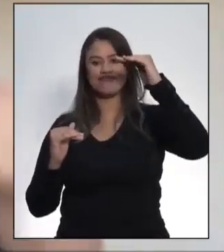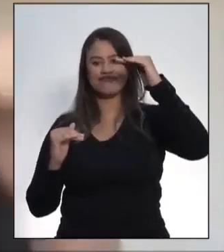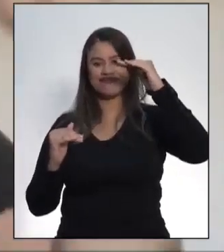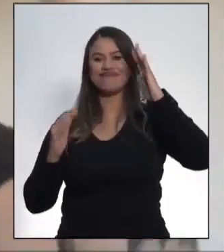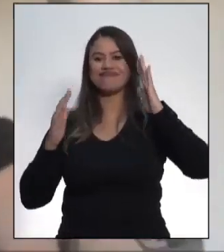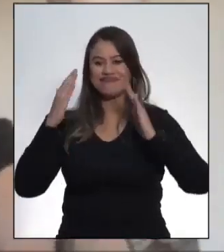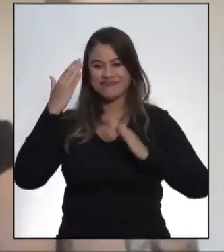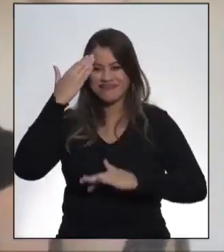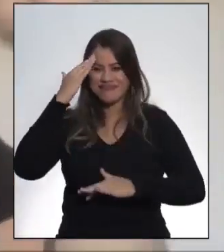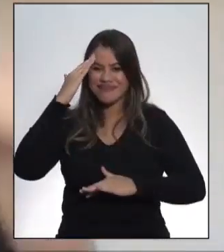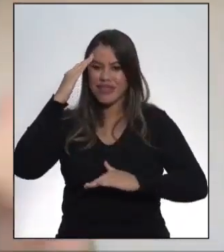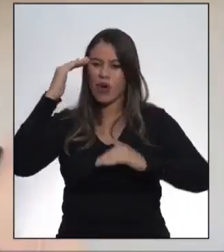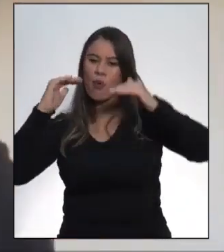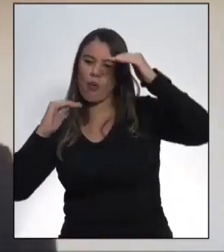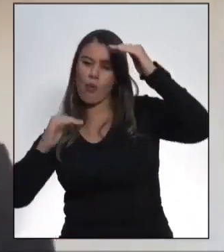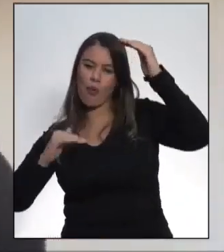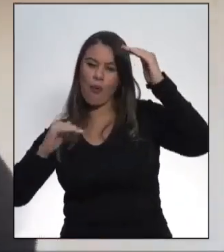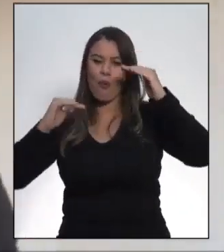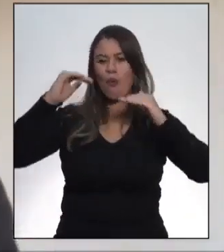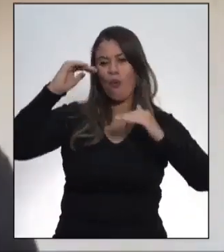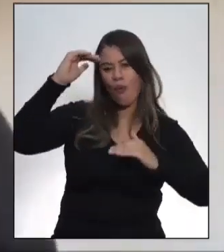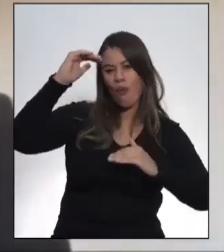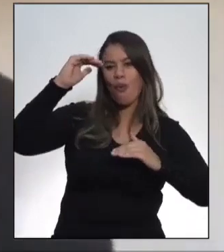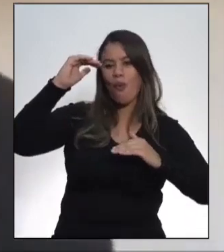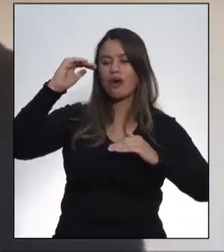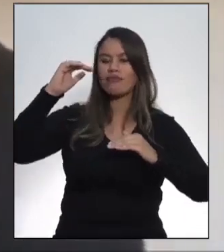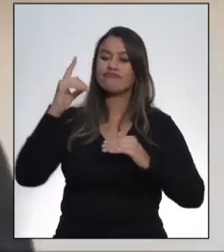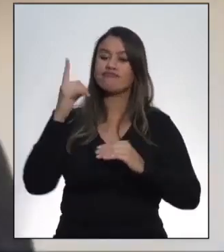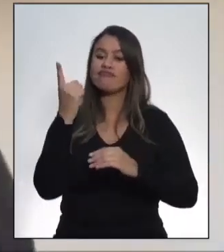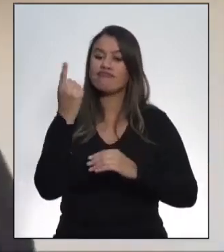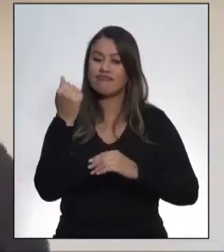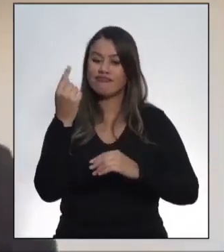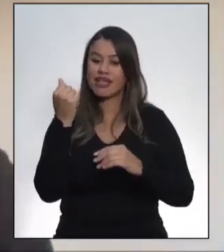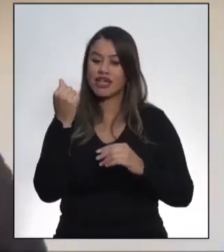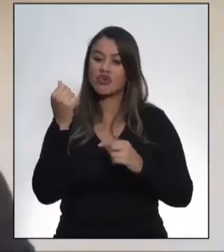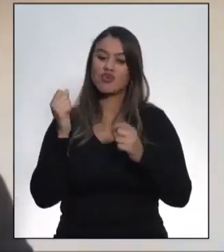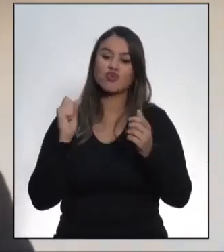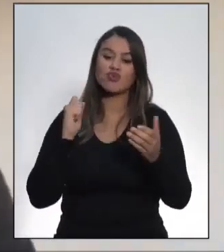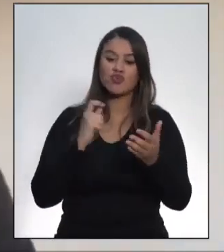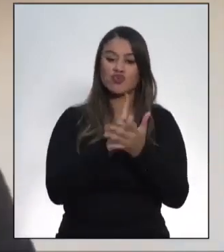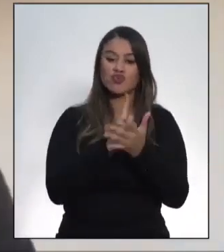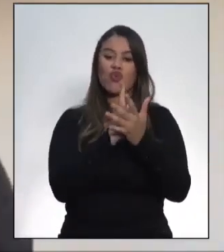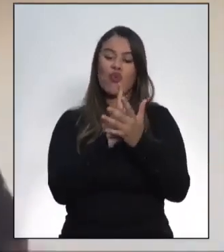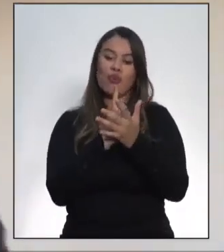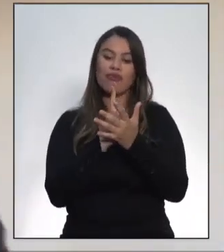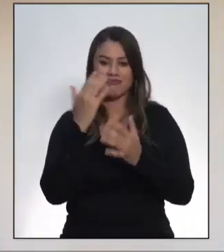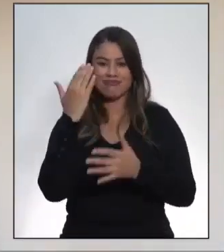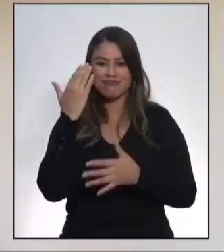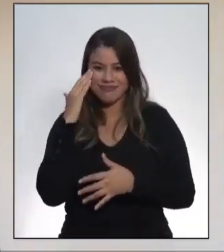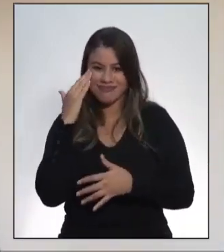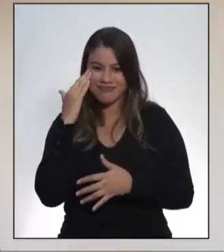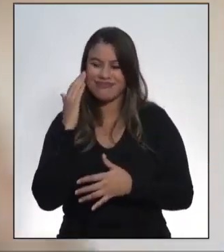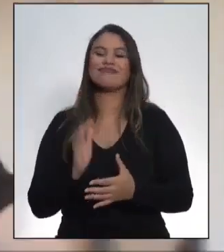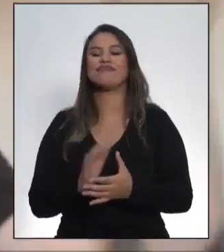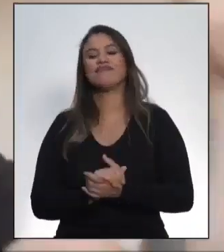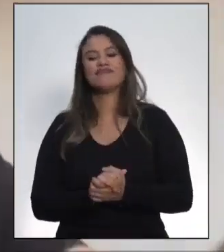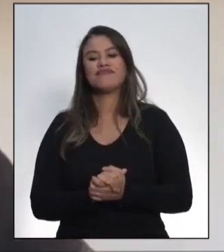Essa relação entre oferta e demanda e preço, ela é super importante. Então, sempre dando uma